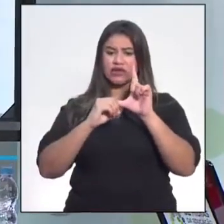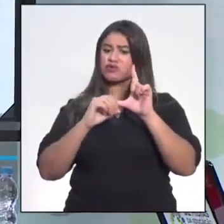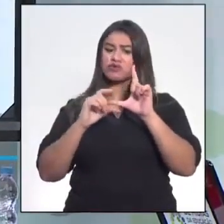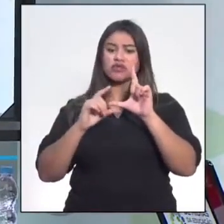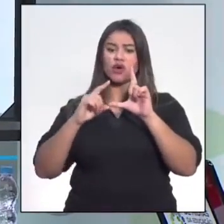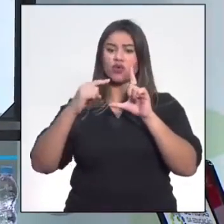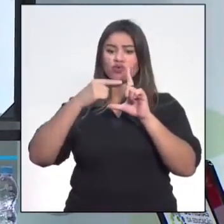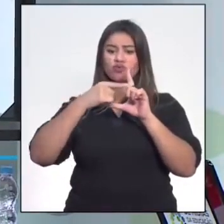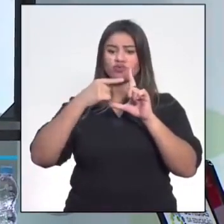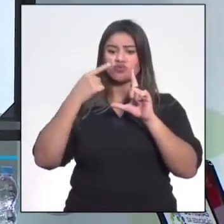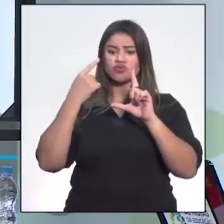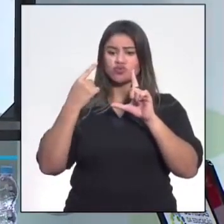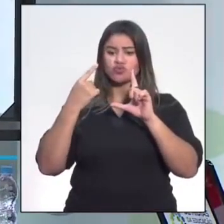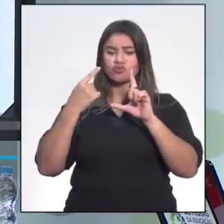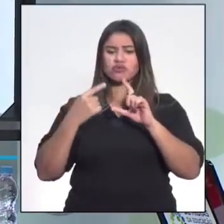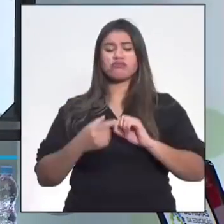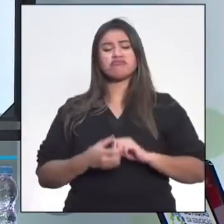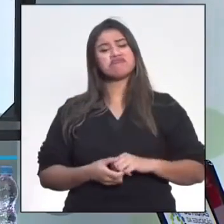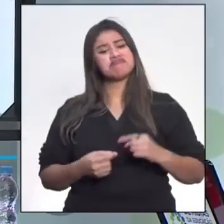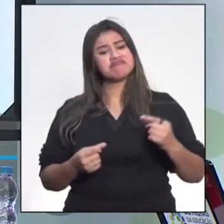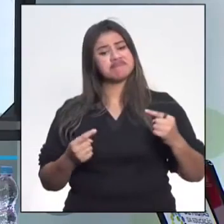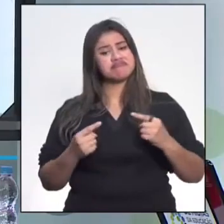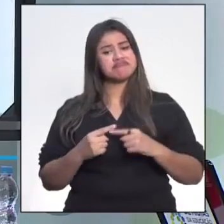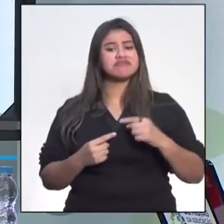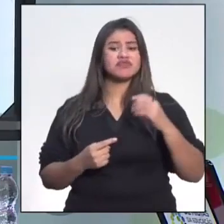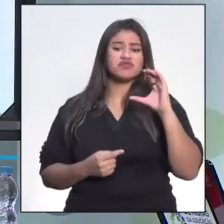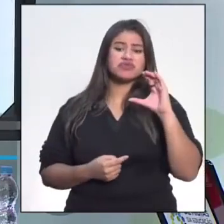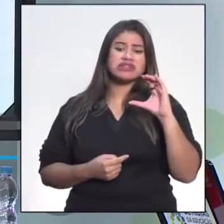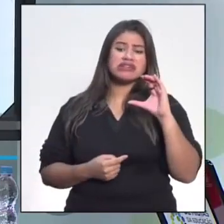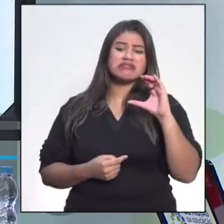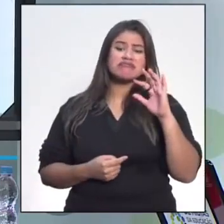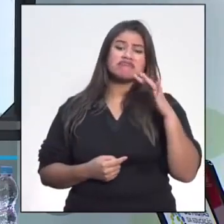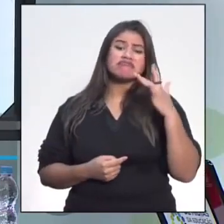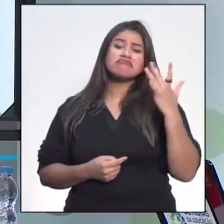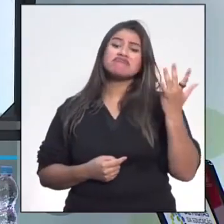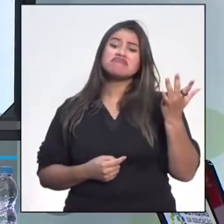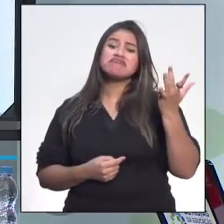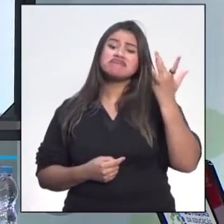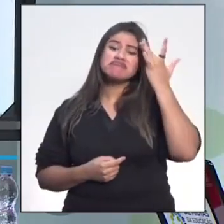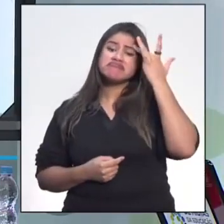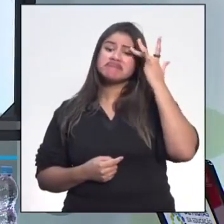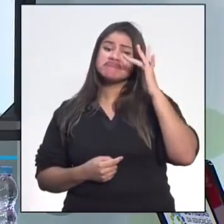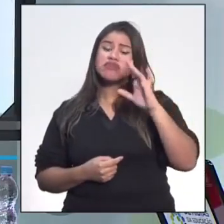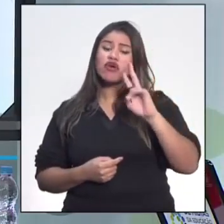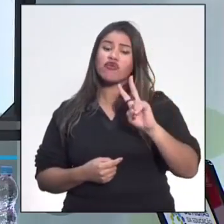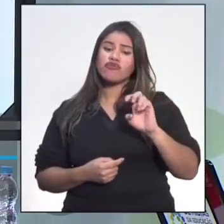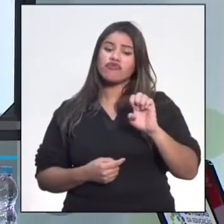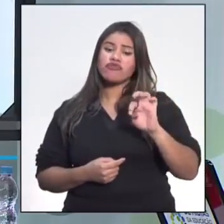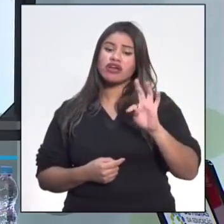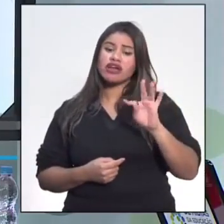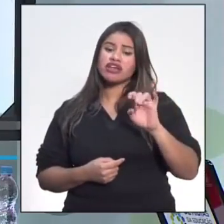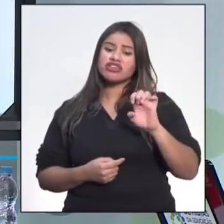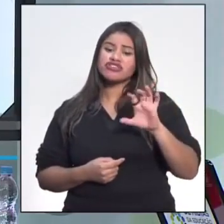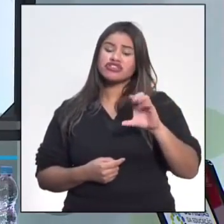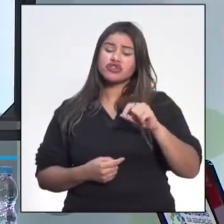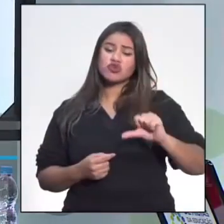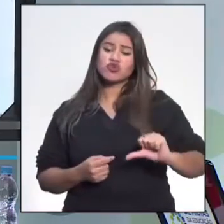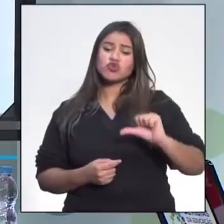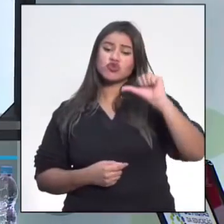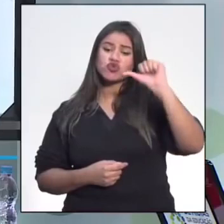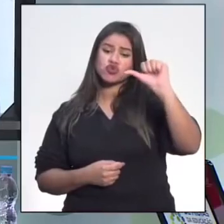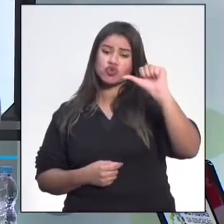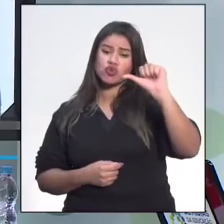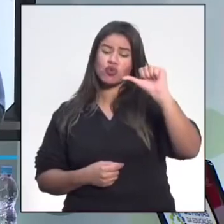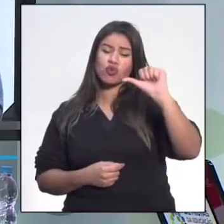coisa a ver com o C? Será? Não sei. Olha, o vértice deslocou. Então, aqui a minha pergunta é,